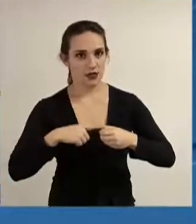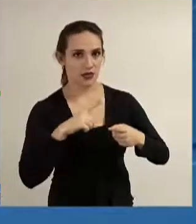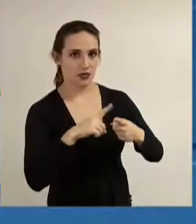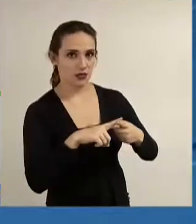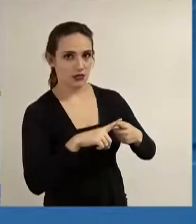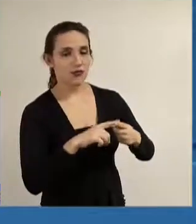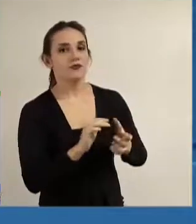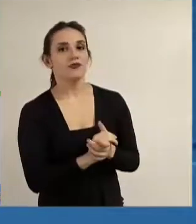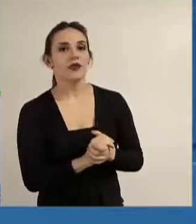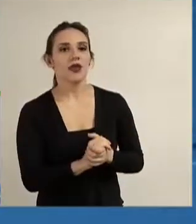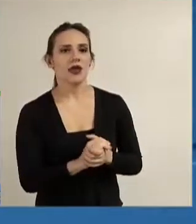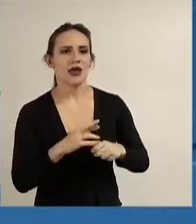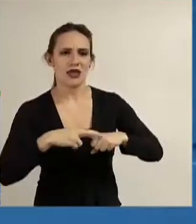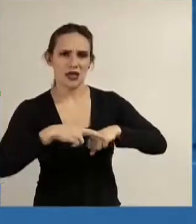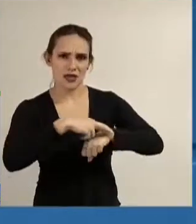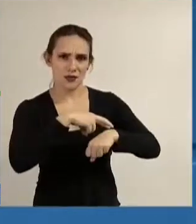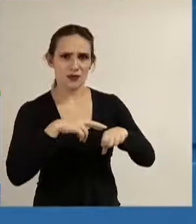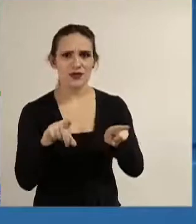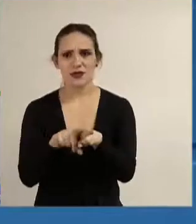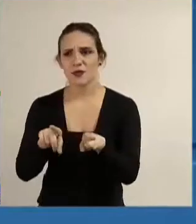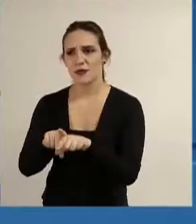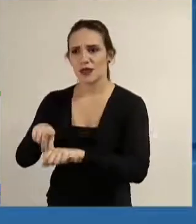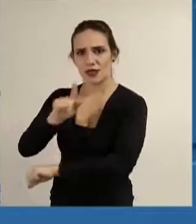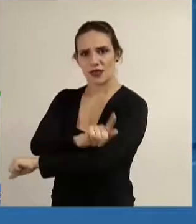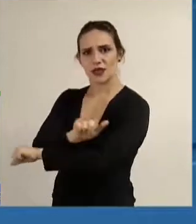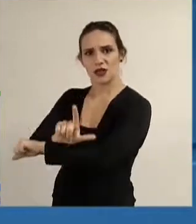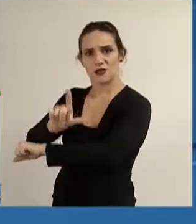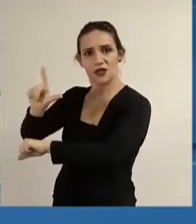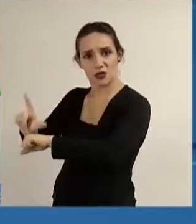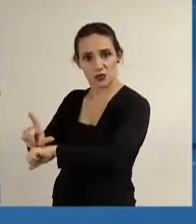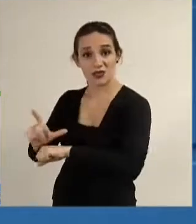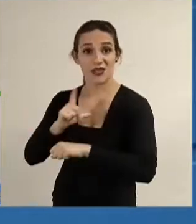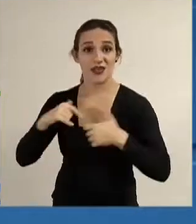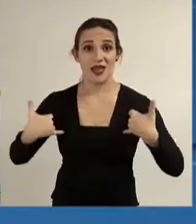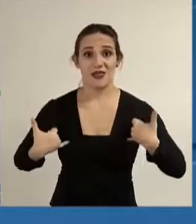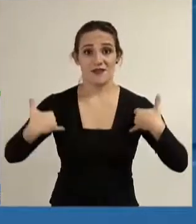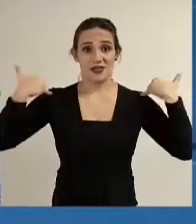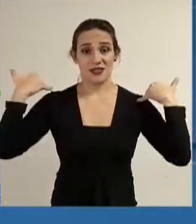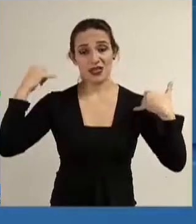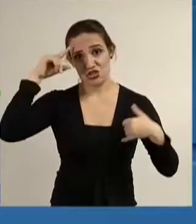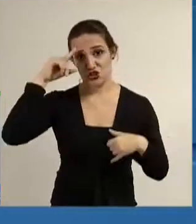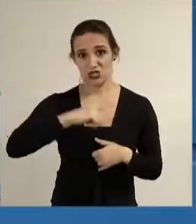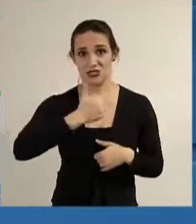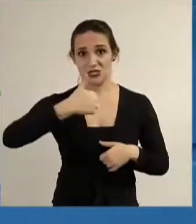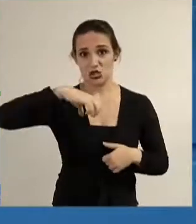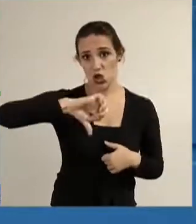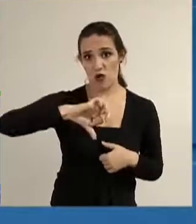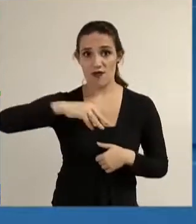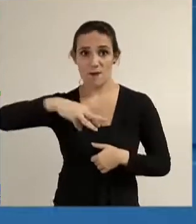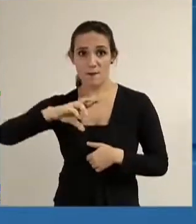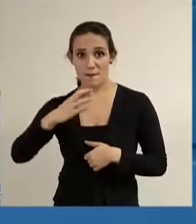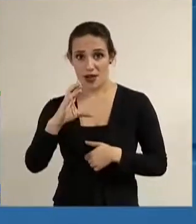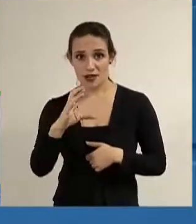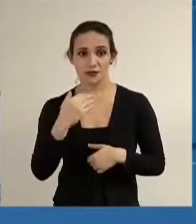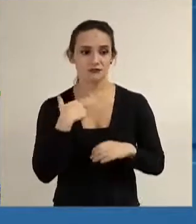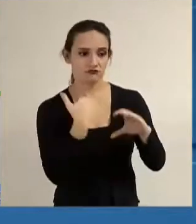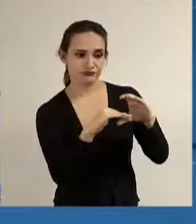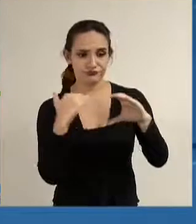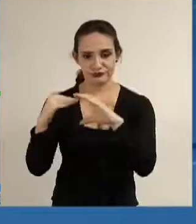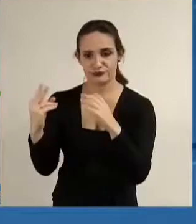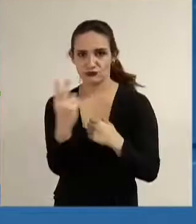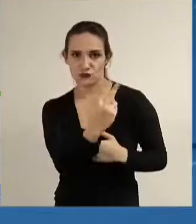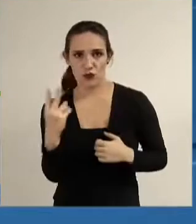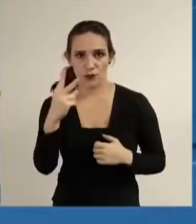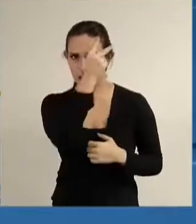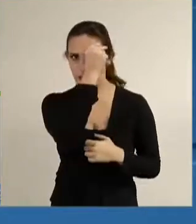Ribas do Rio Pardo e Guia Lopes da Laguna pelo aniversário, dia 19 de março, encaminhando aos senhores prefeitos